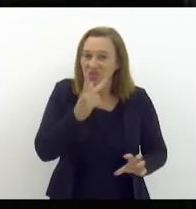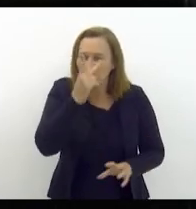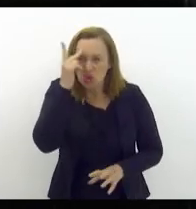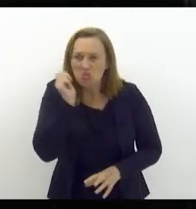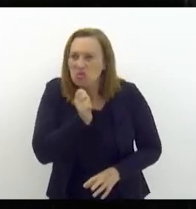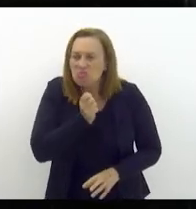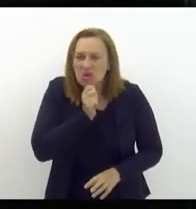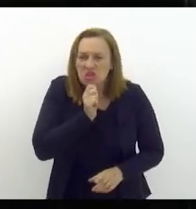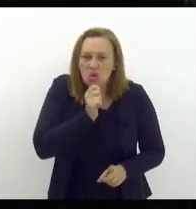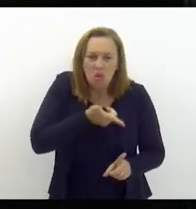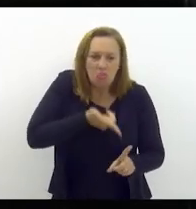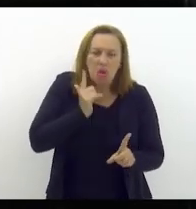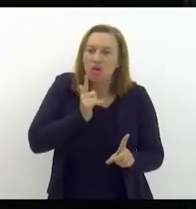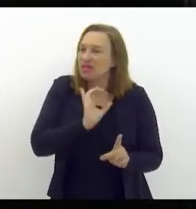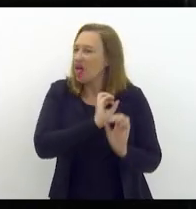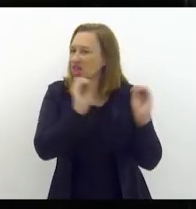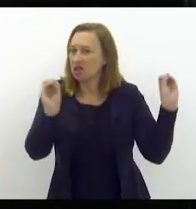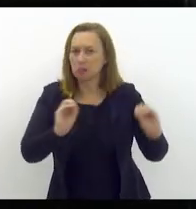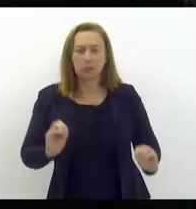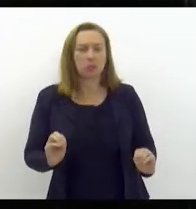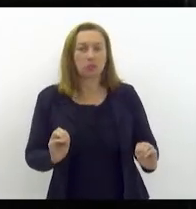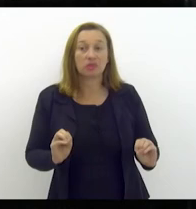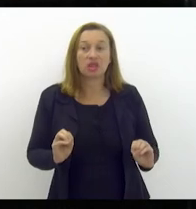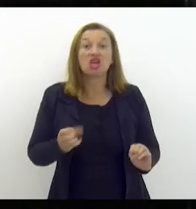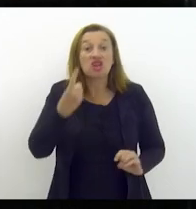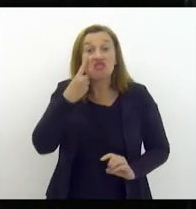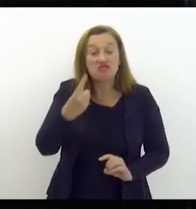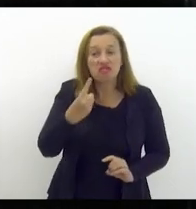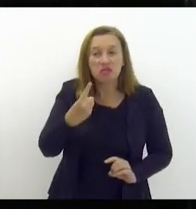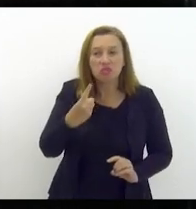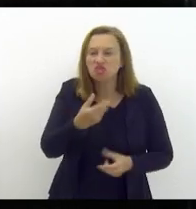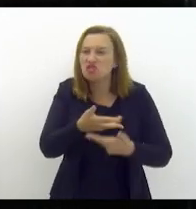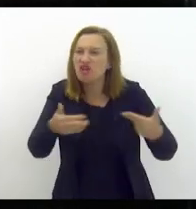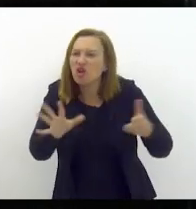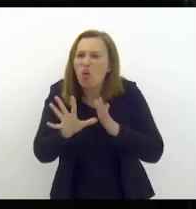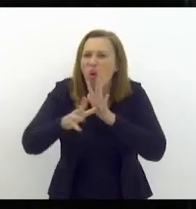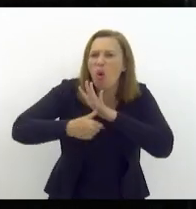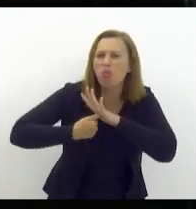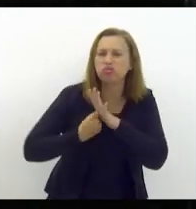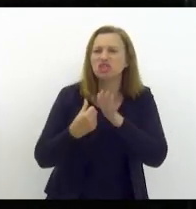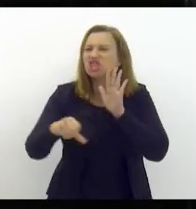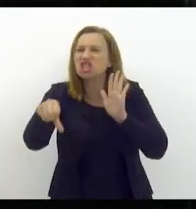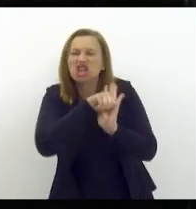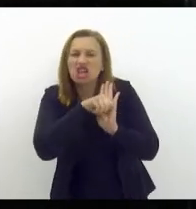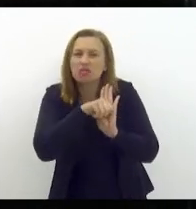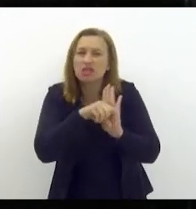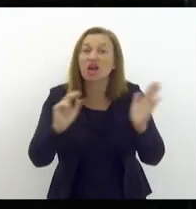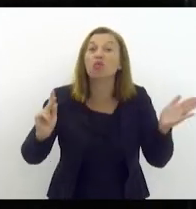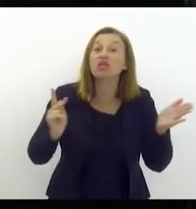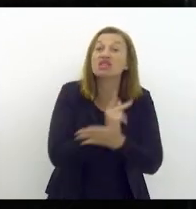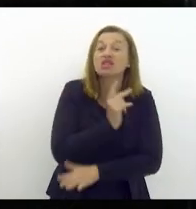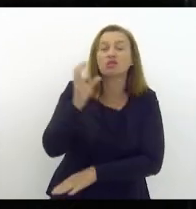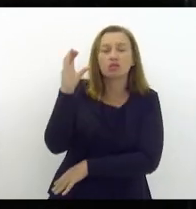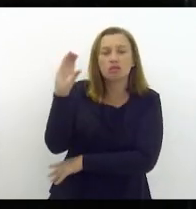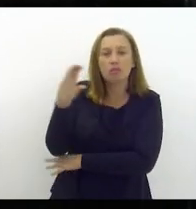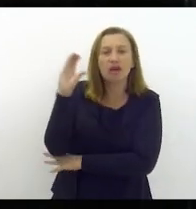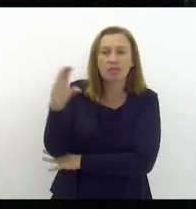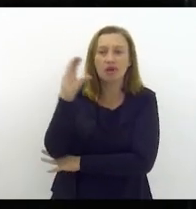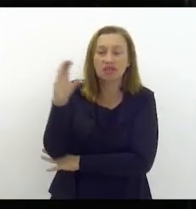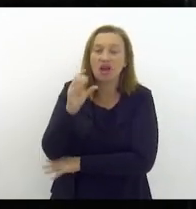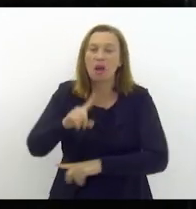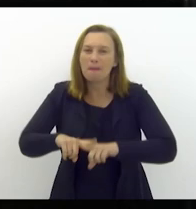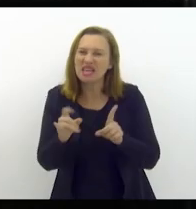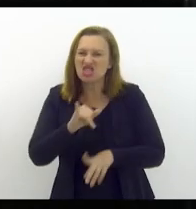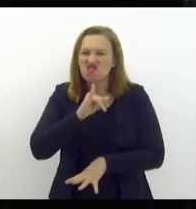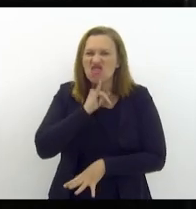foi alvejado naquele dia. E vimos diversos delitos, diversos crimes sendo cometidos. Mas,